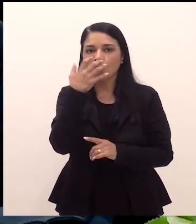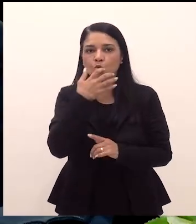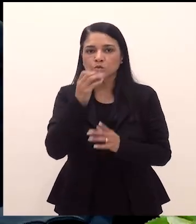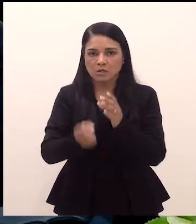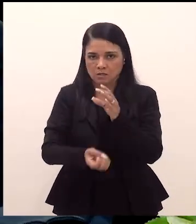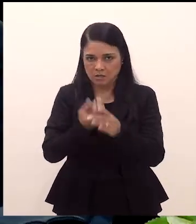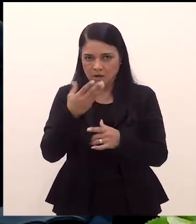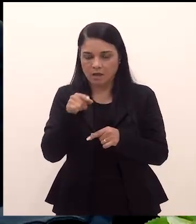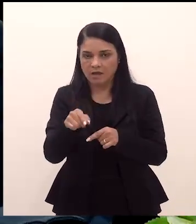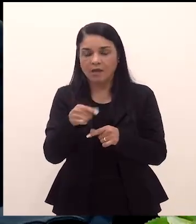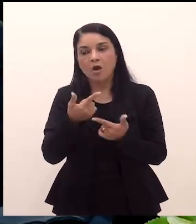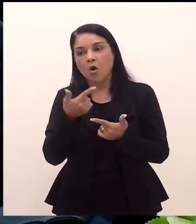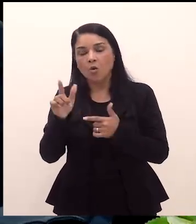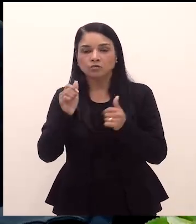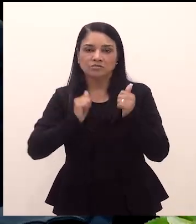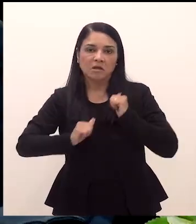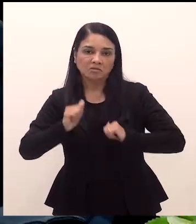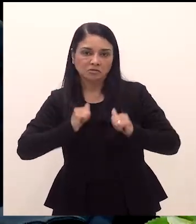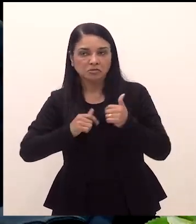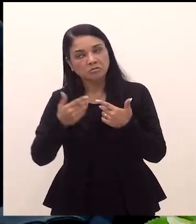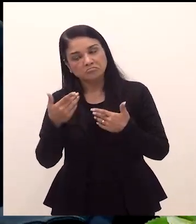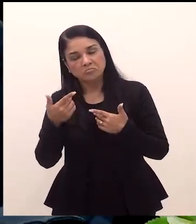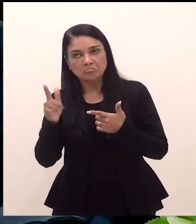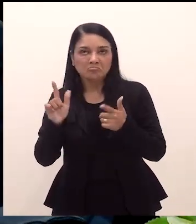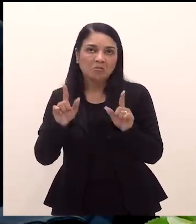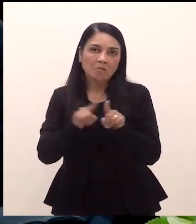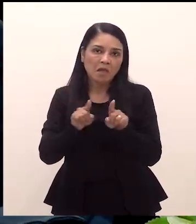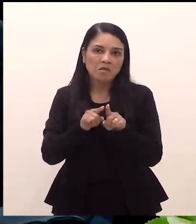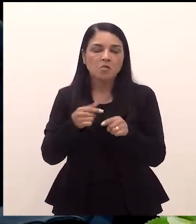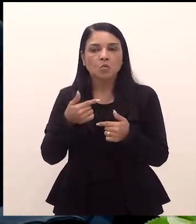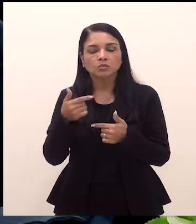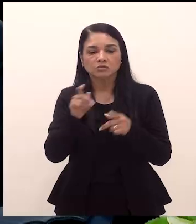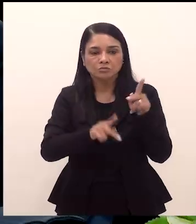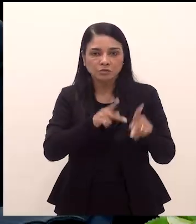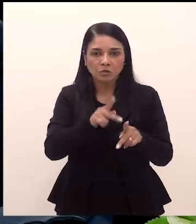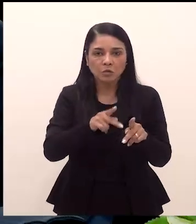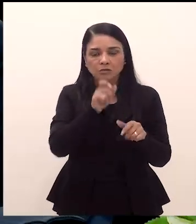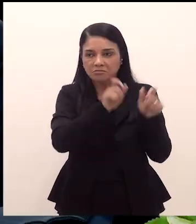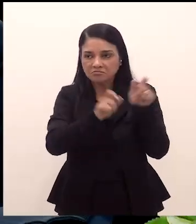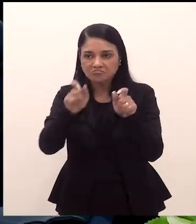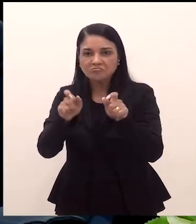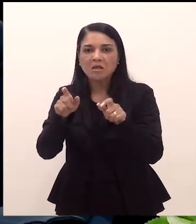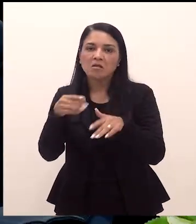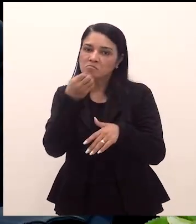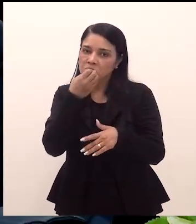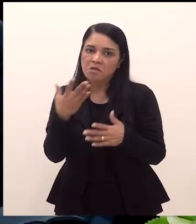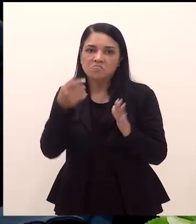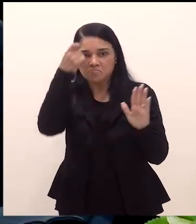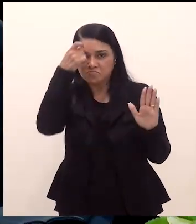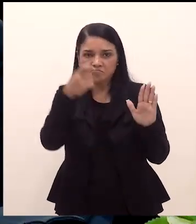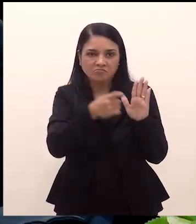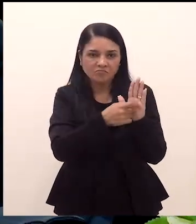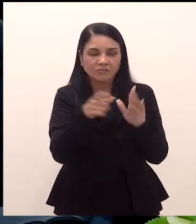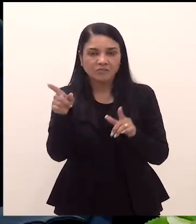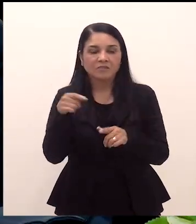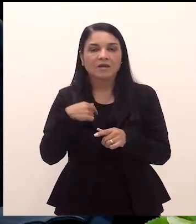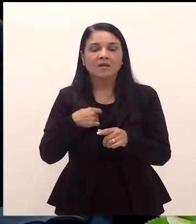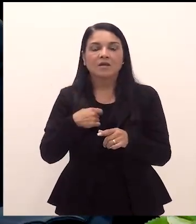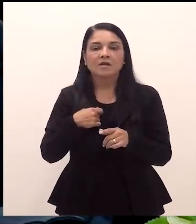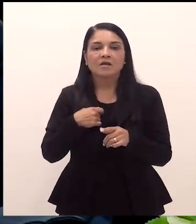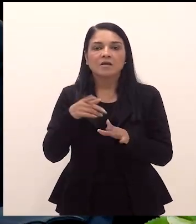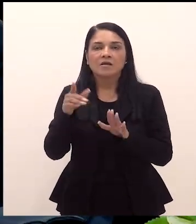música, enquanto outros, a remuneração dos artistas e tal, enquanto outros acham muito bem-vindo. E você também sinalizou no seu vídeo que